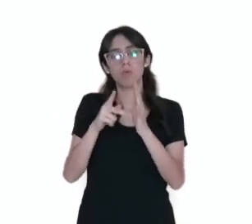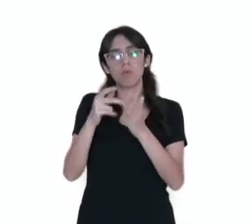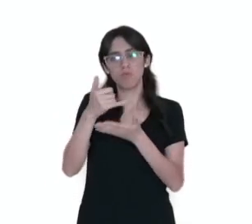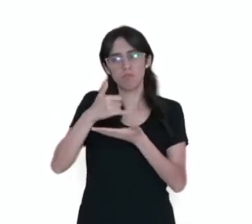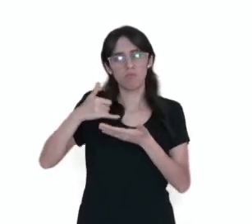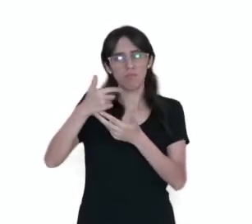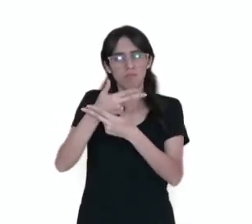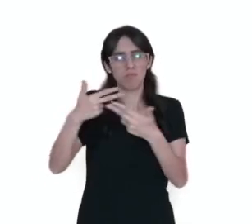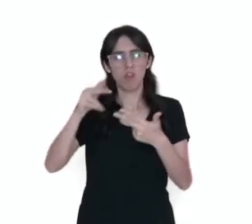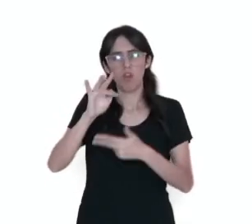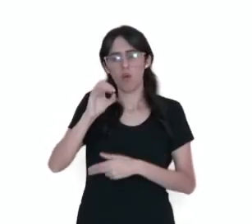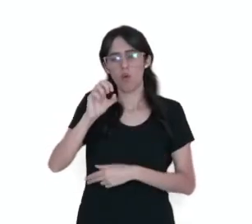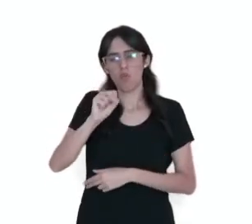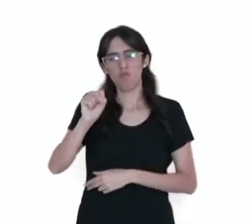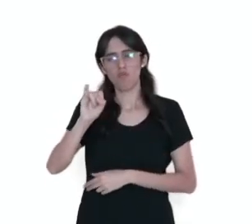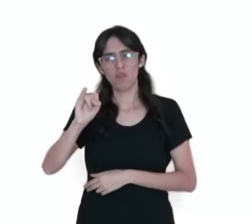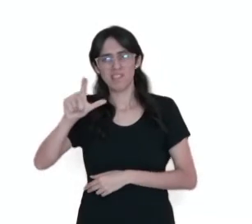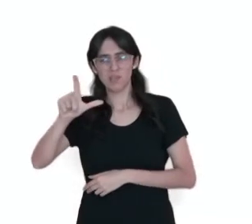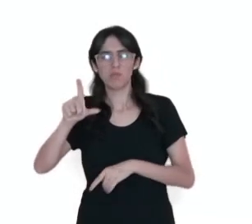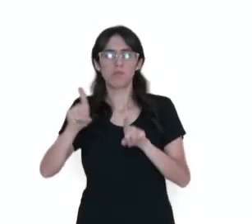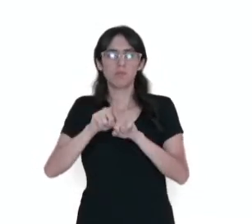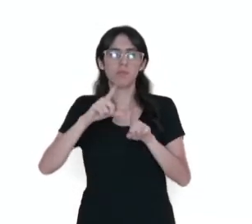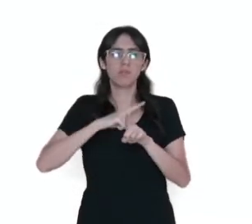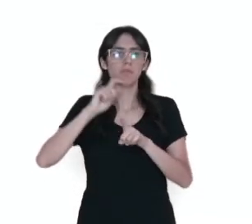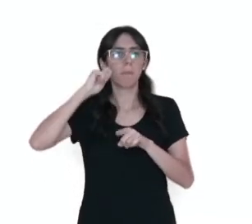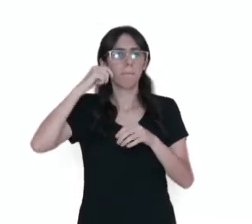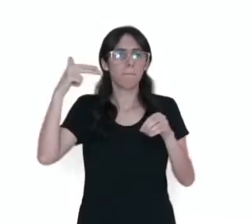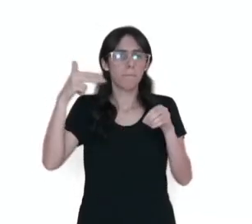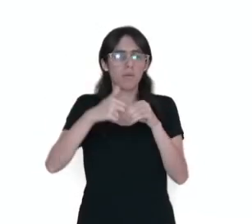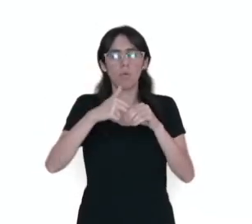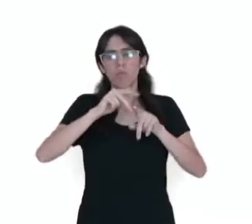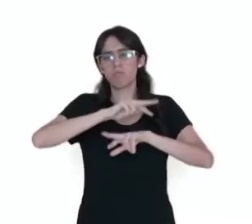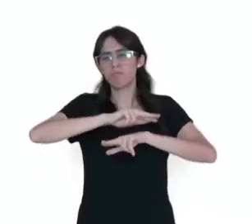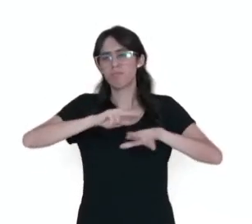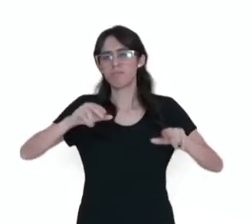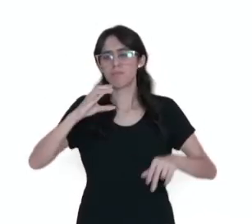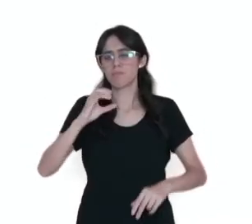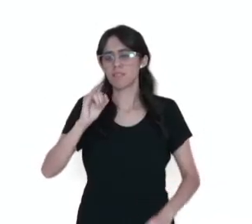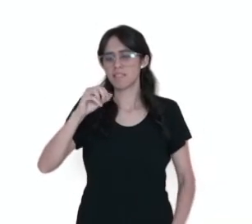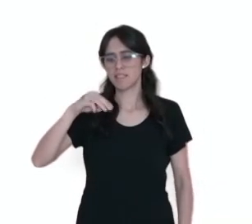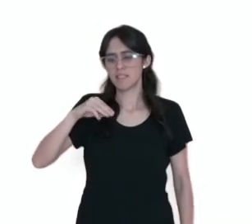atividades industriais, refino de petróleo, metalurgia, cimento.